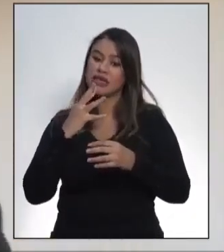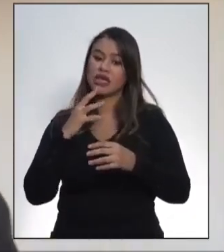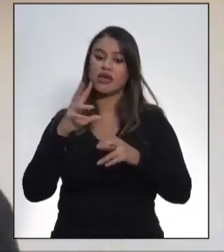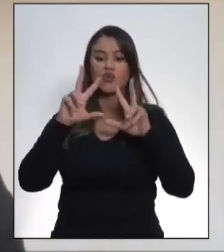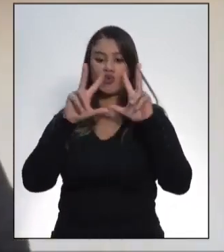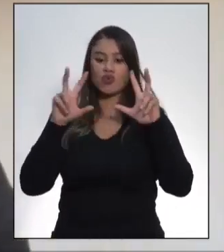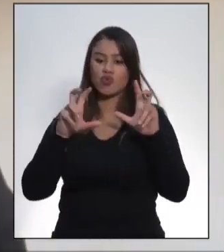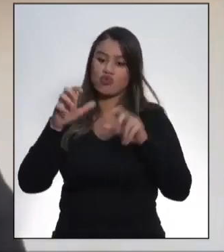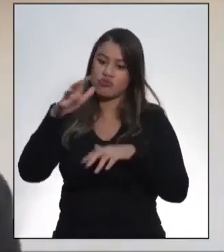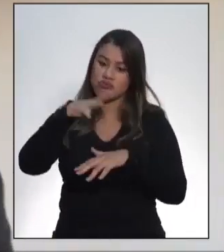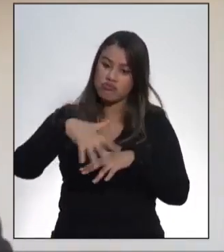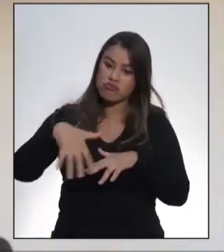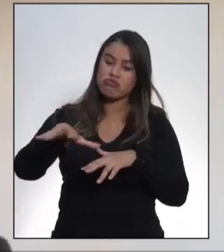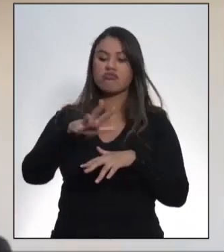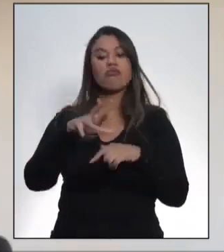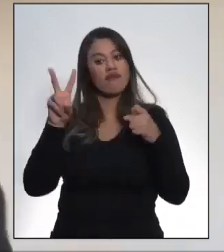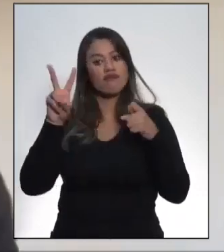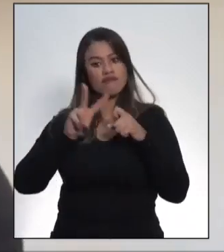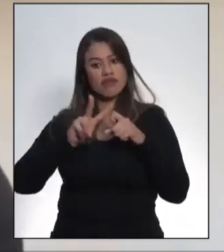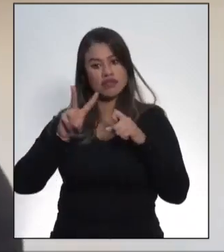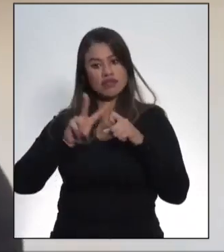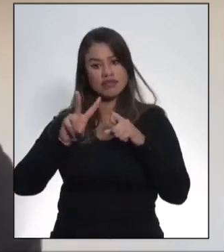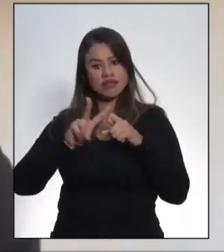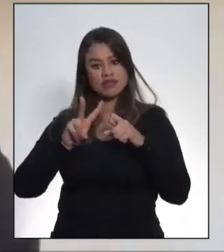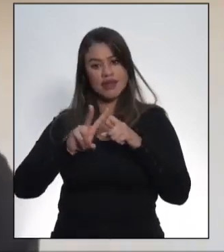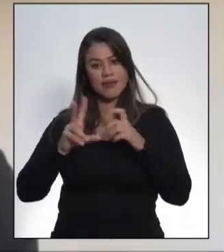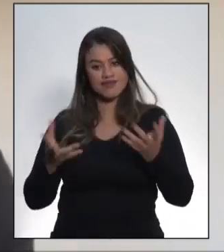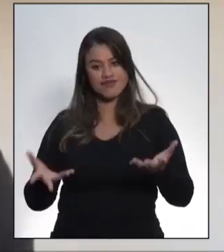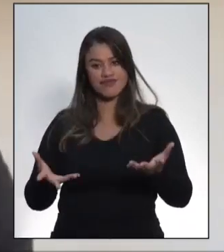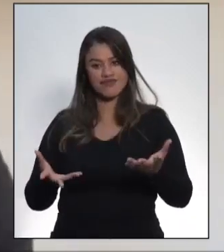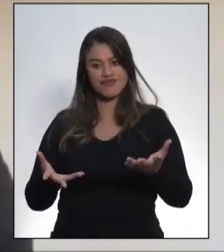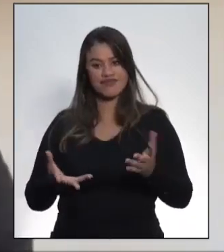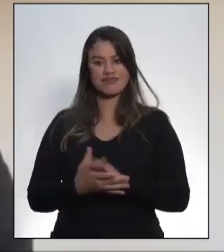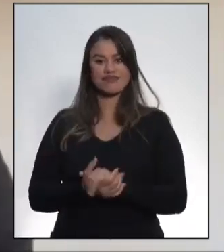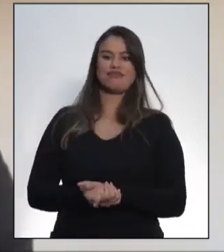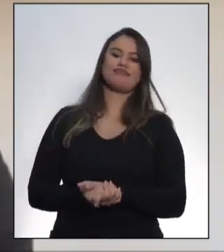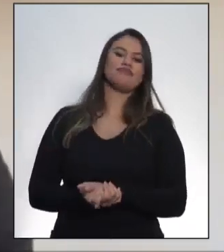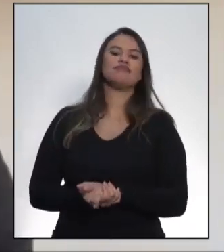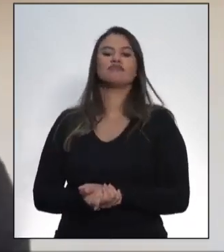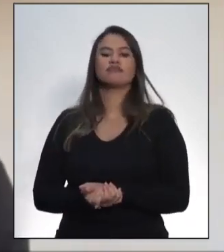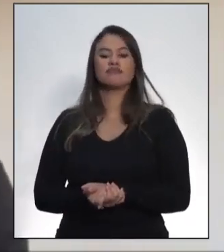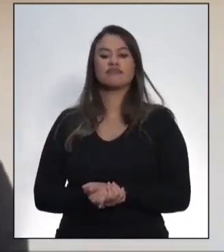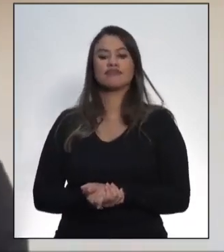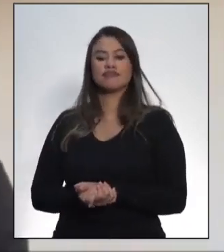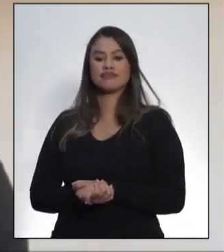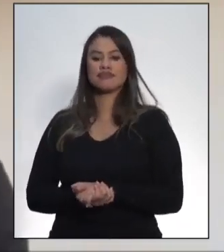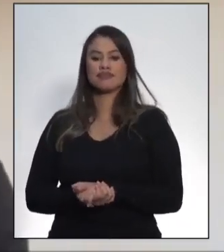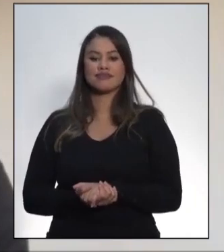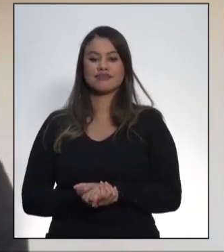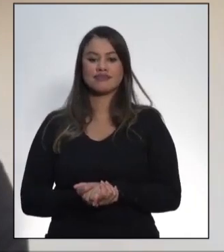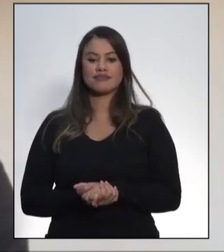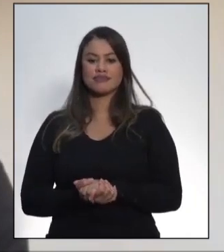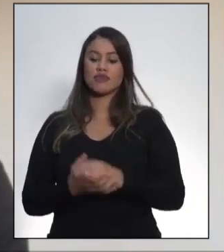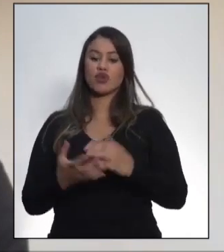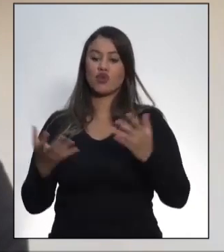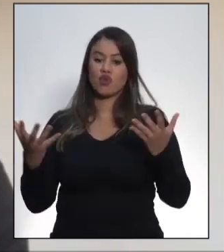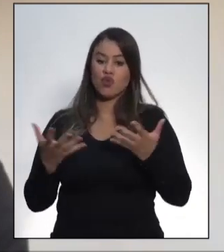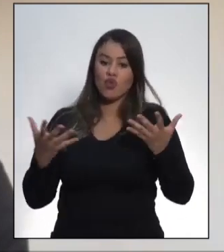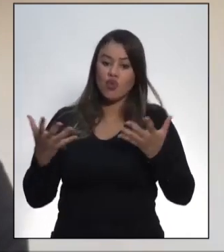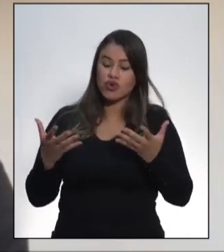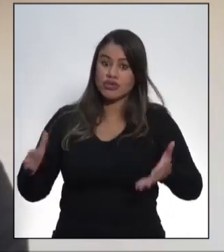assunto. Só que nem tudo, embora eu sem dúvida nenhuma, provoque